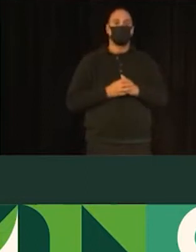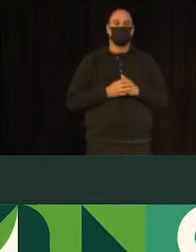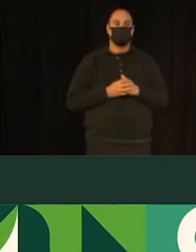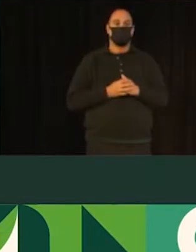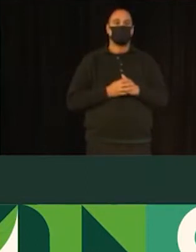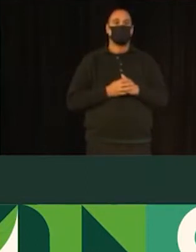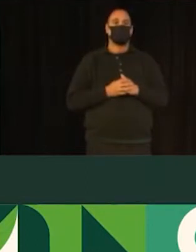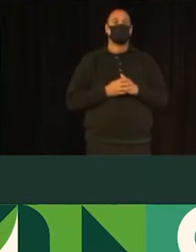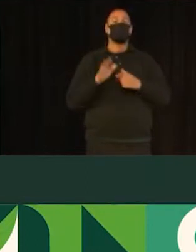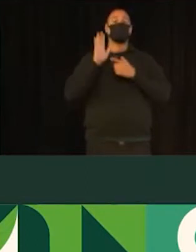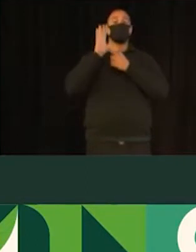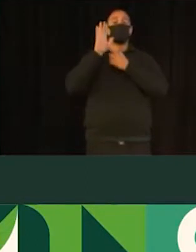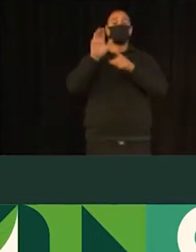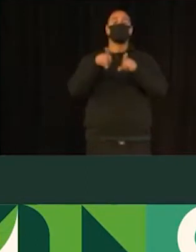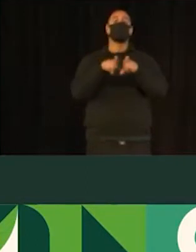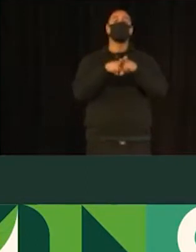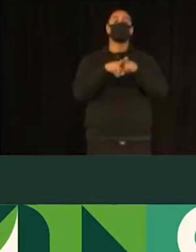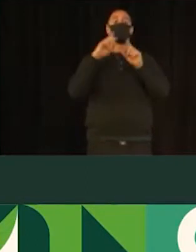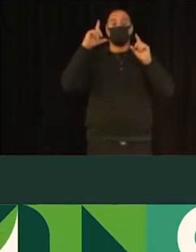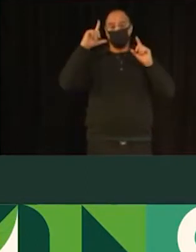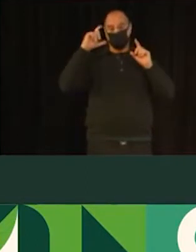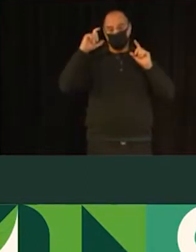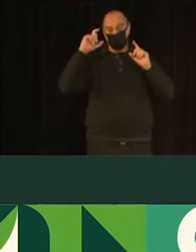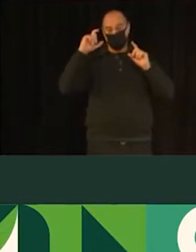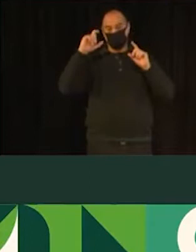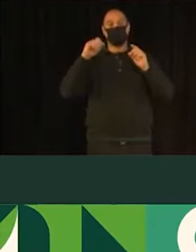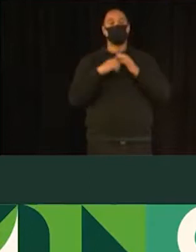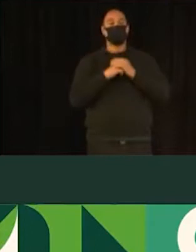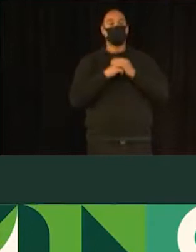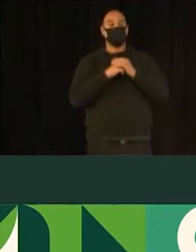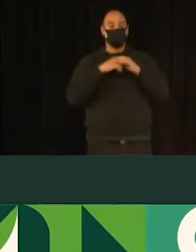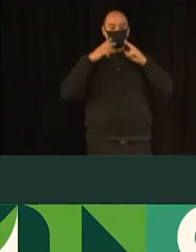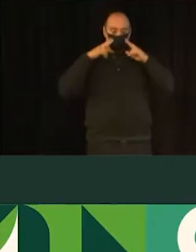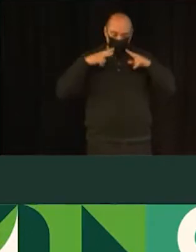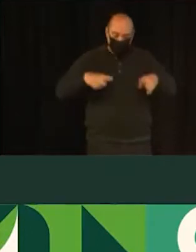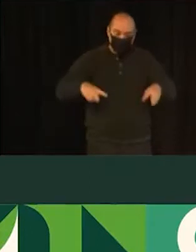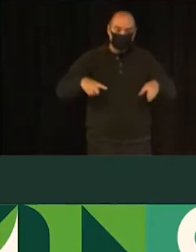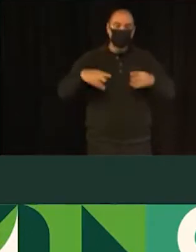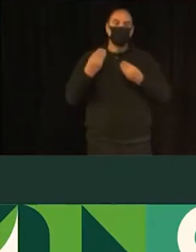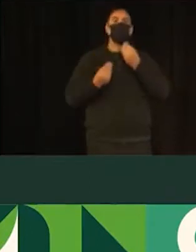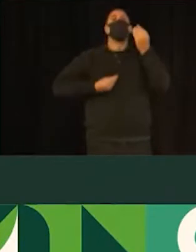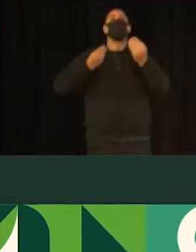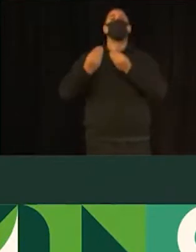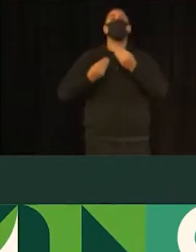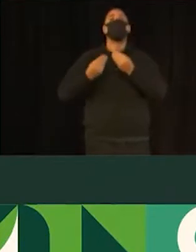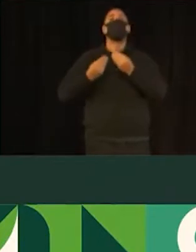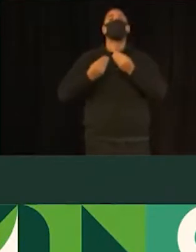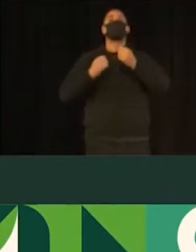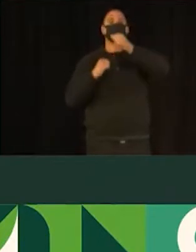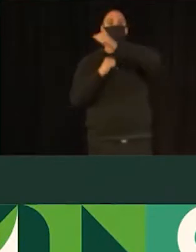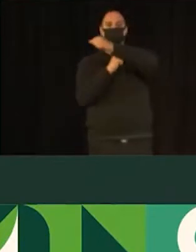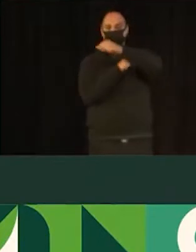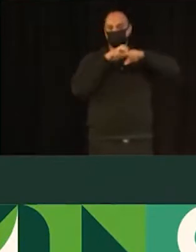Aqui é uma foto aérea da linha do aeroporto. A gente consegue ver bem como o aeromóvel tem uma